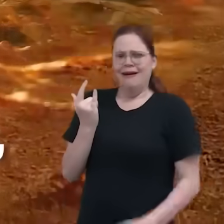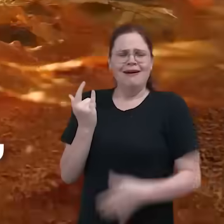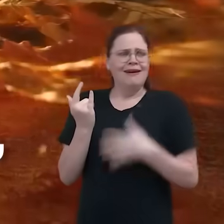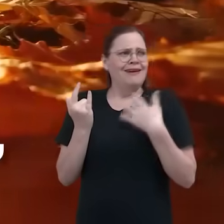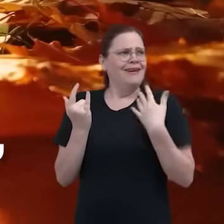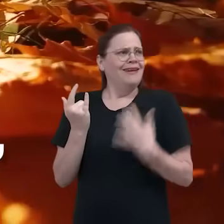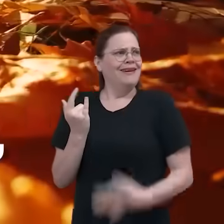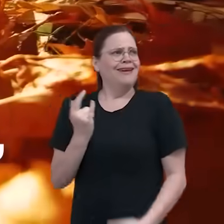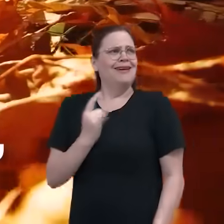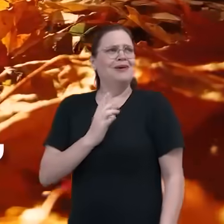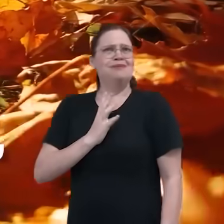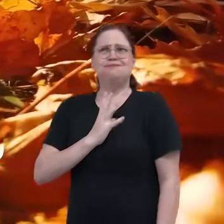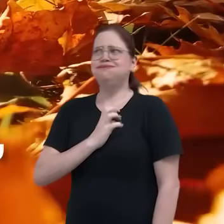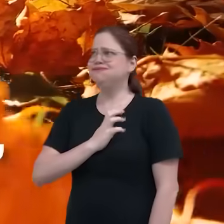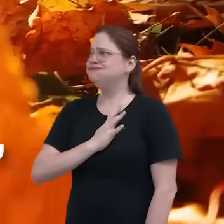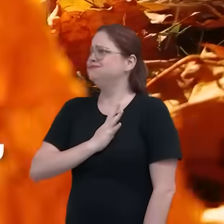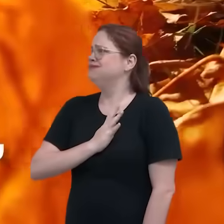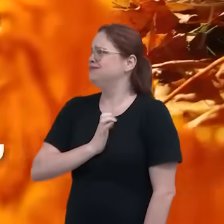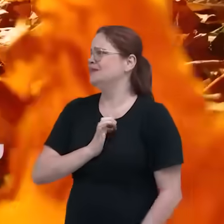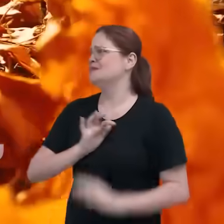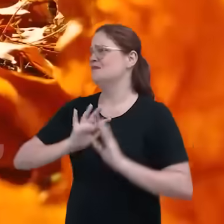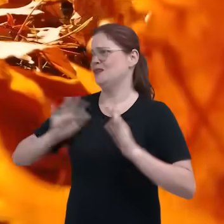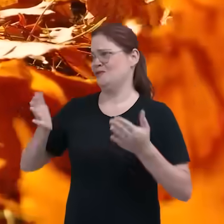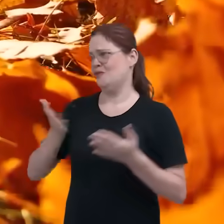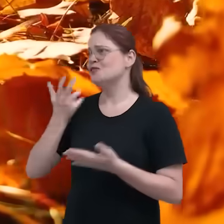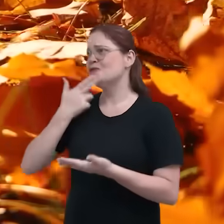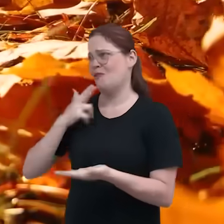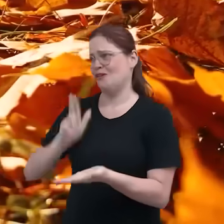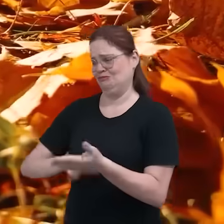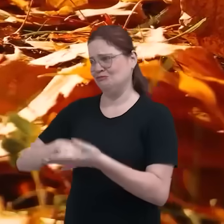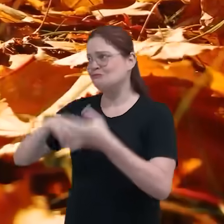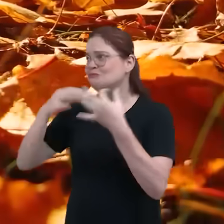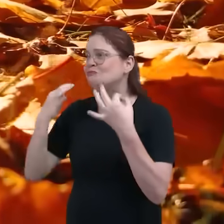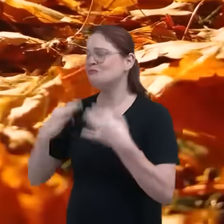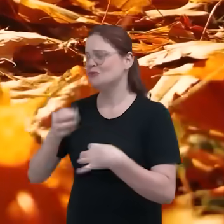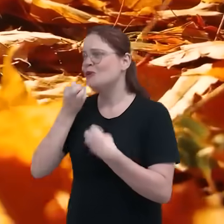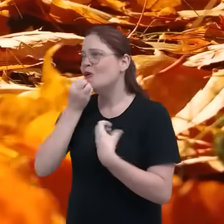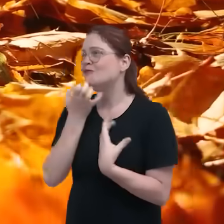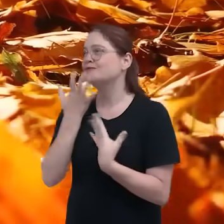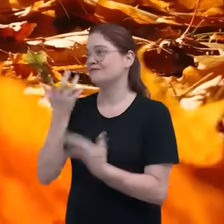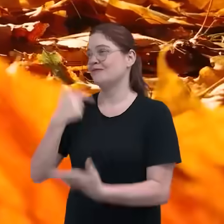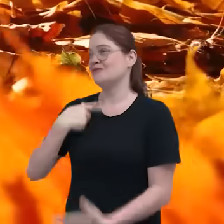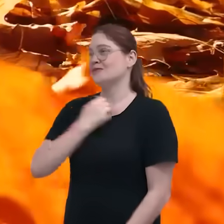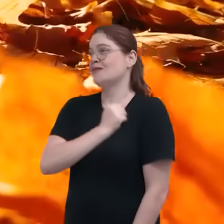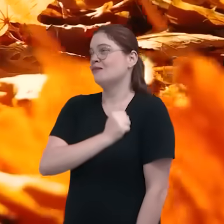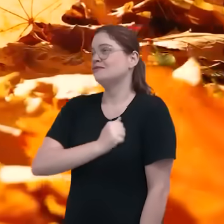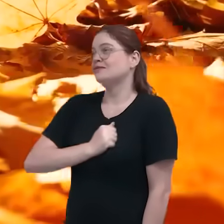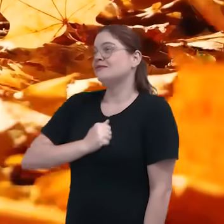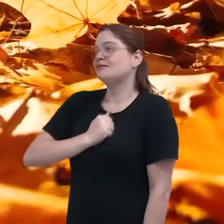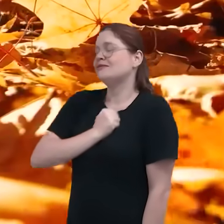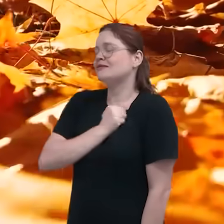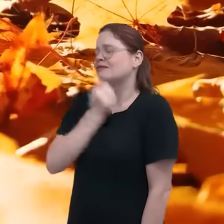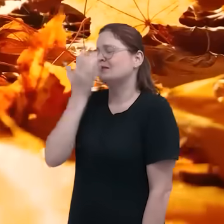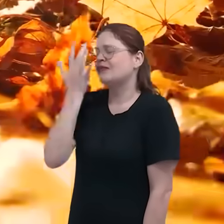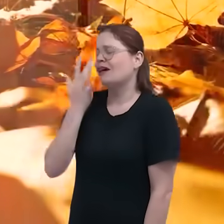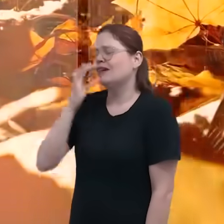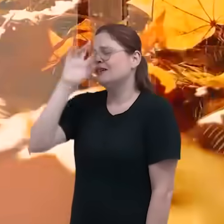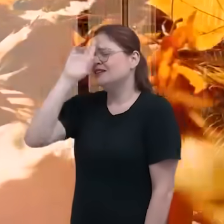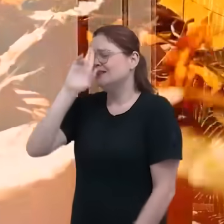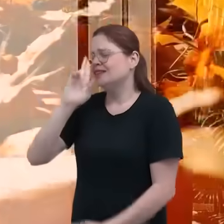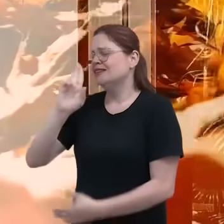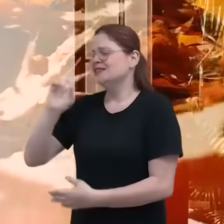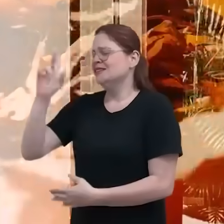mas hoje fraco estou, sinto saudades de ti,